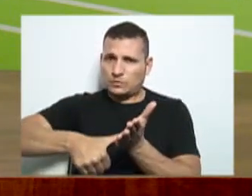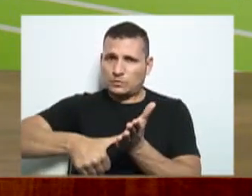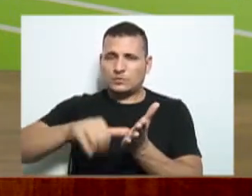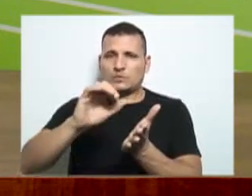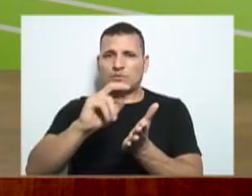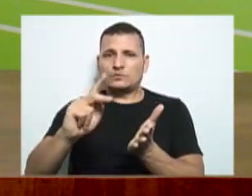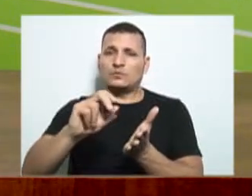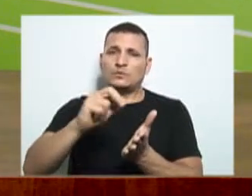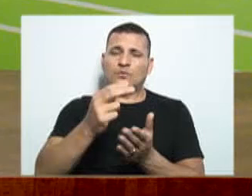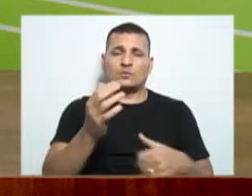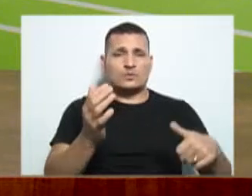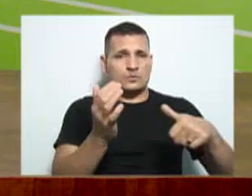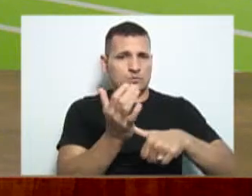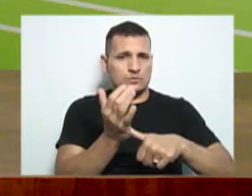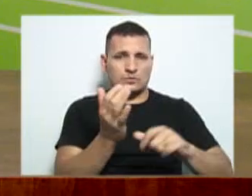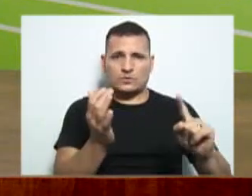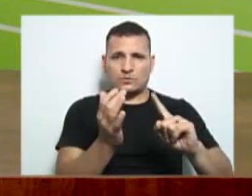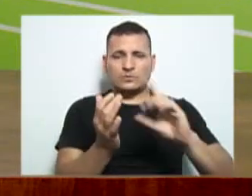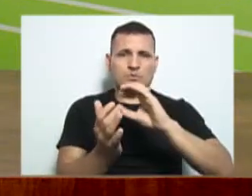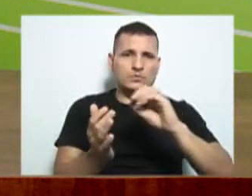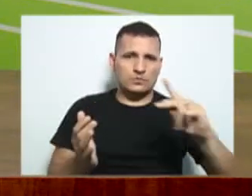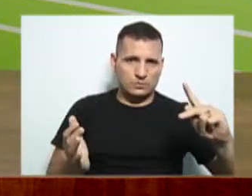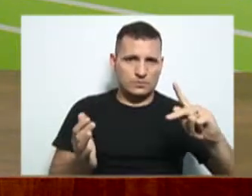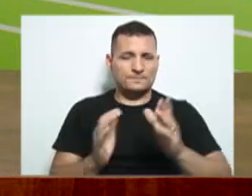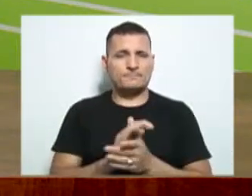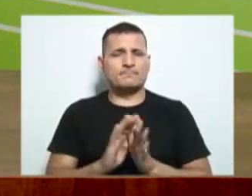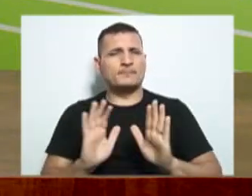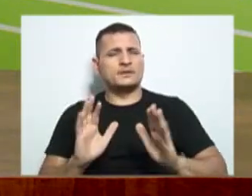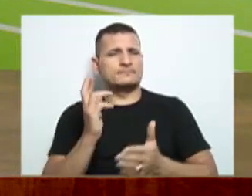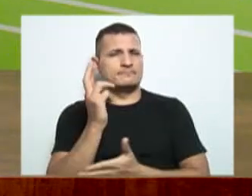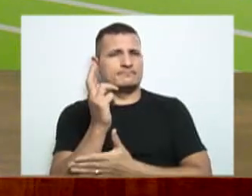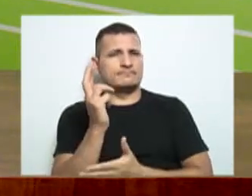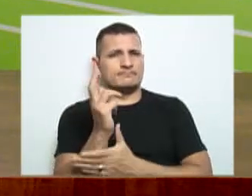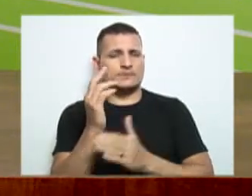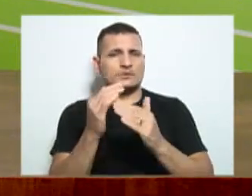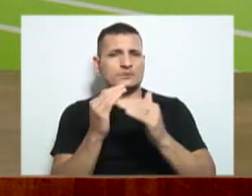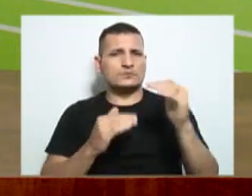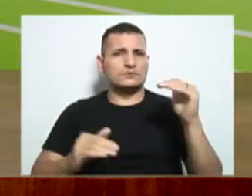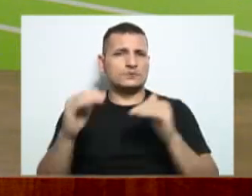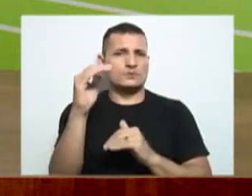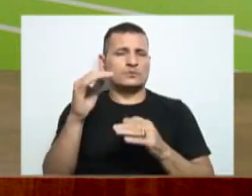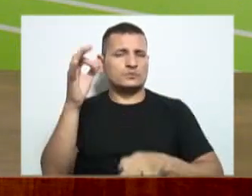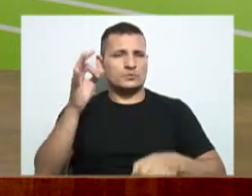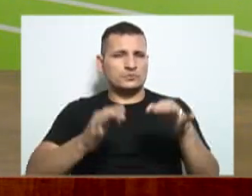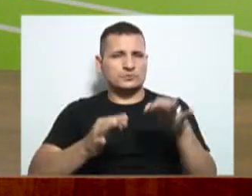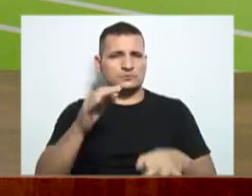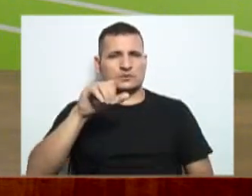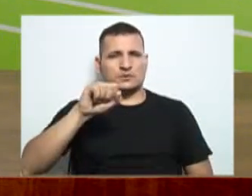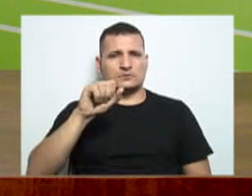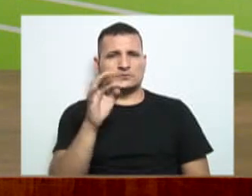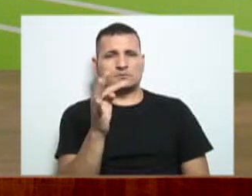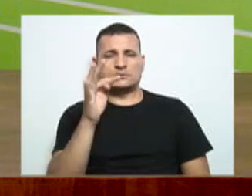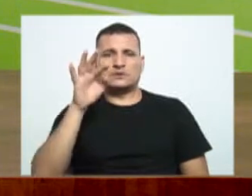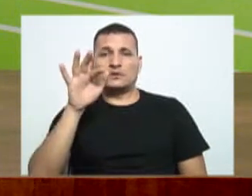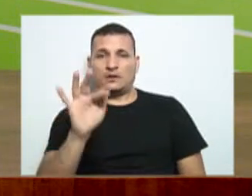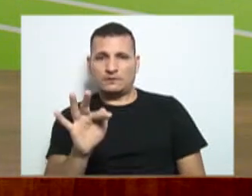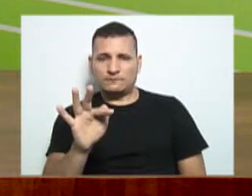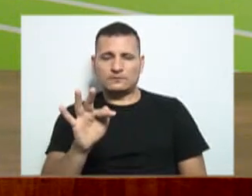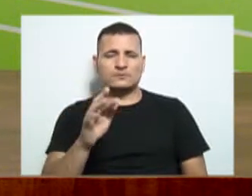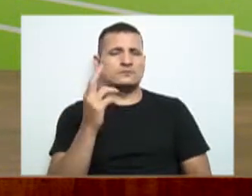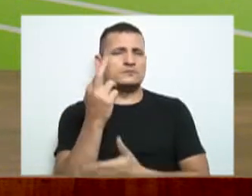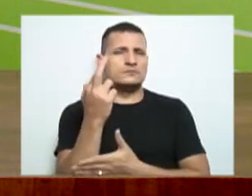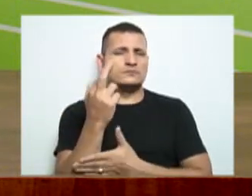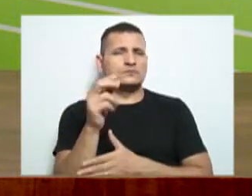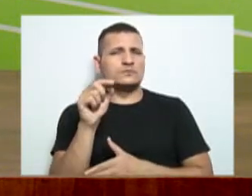Porém, essa decisão do Superior Tribunal de Justiça, o que ele demonstrou que decidiu